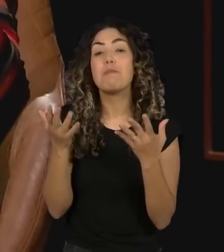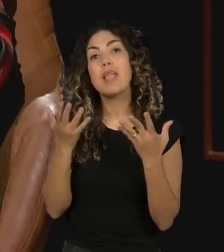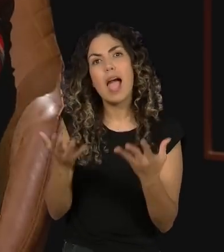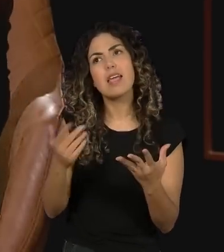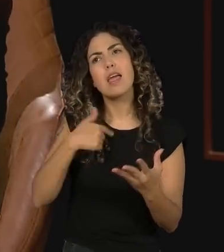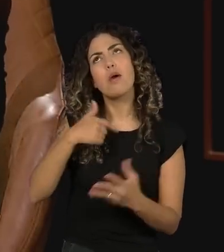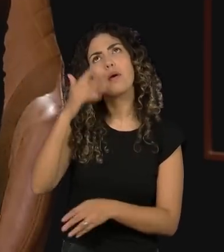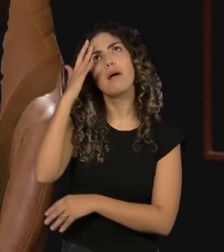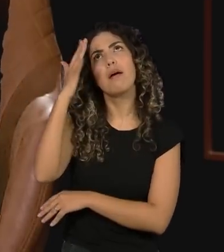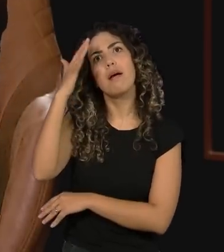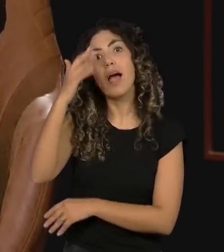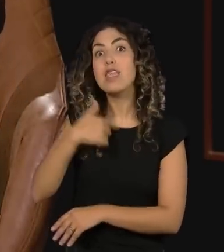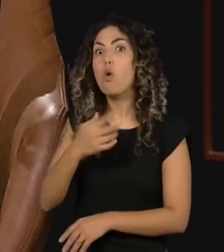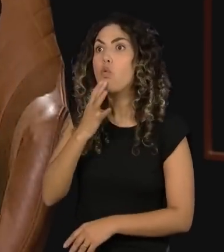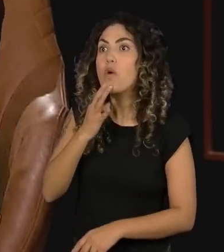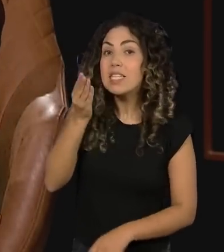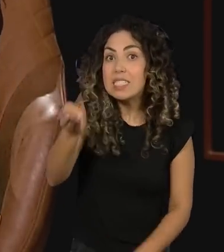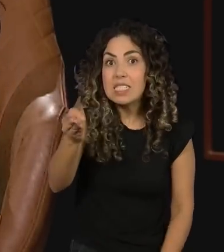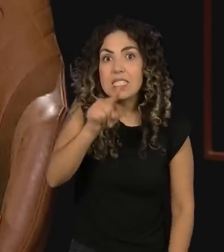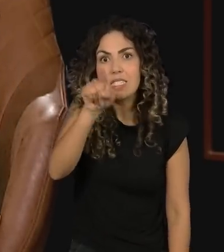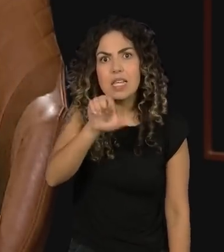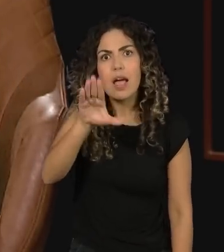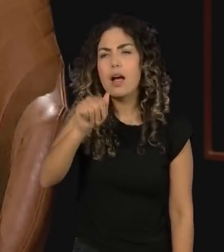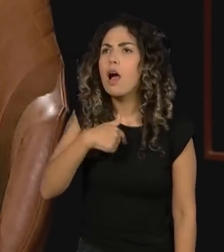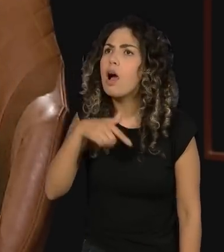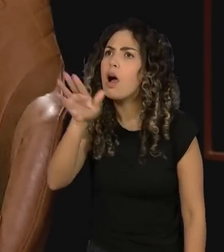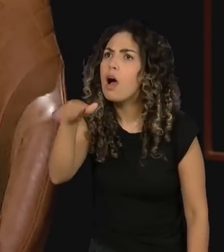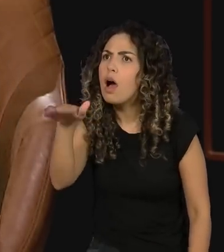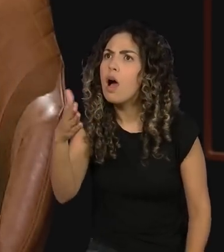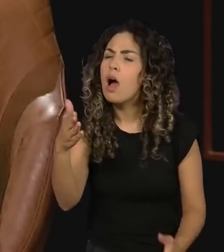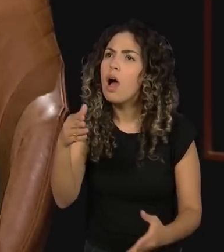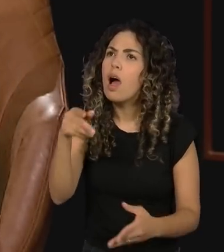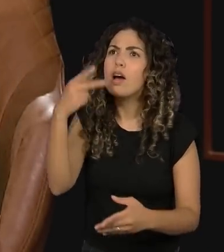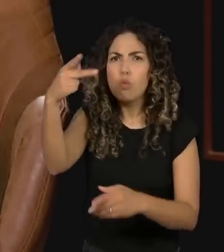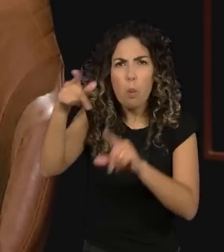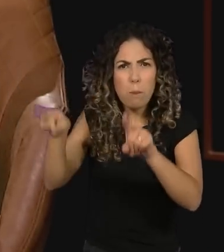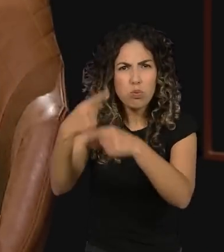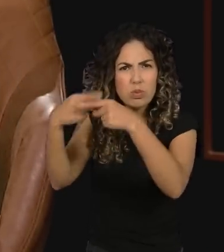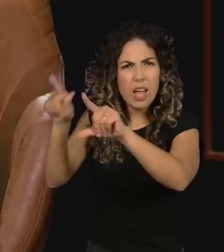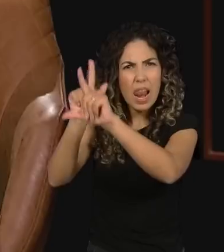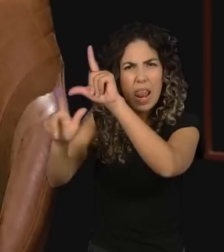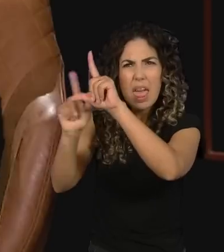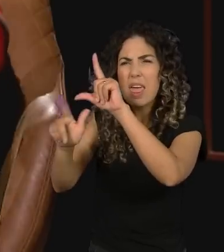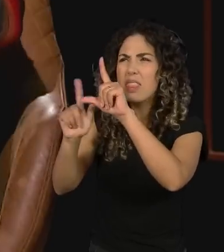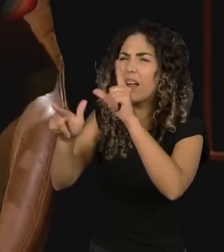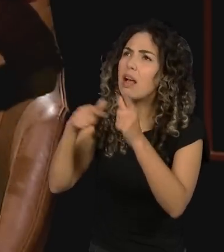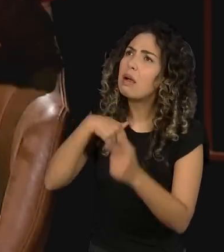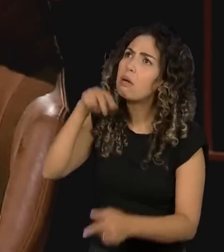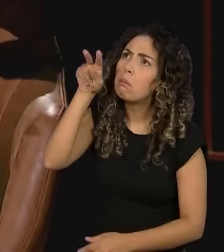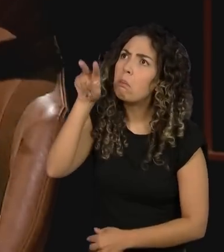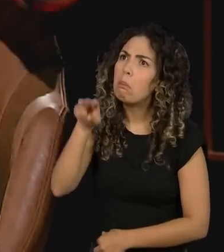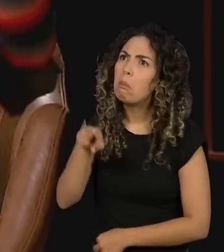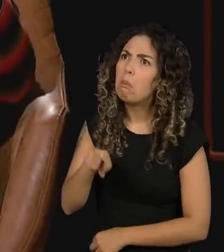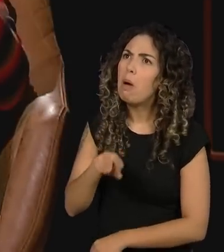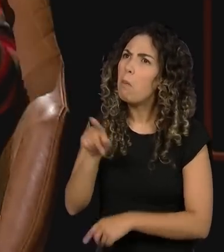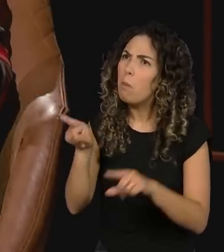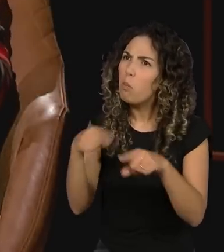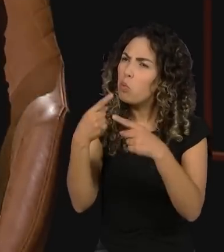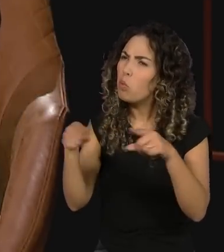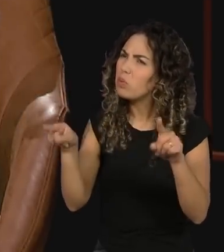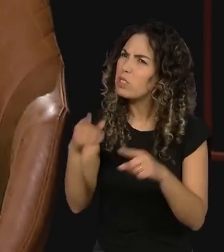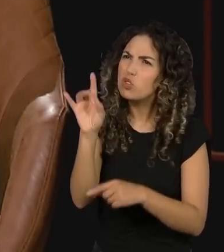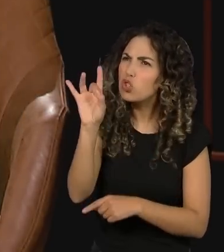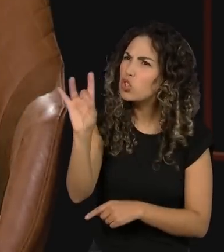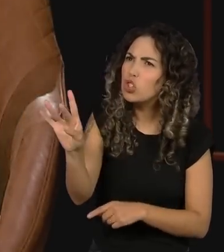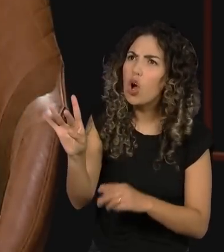ideia. Quando eu conheci ele, eu falei, Zeca, eu acho que a sua letra de música, não só as músicas, que já são lindas, mas